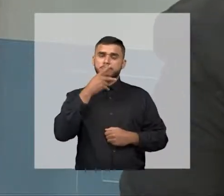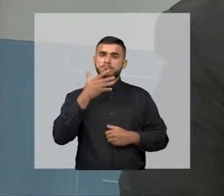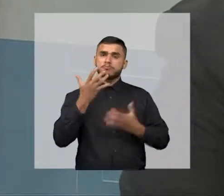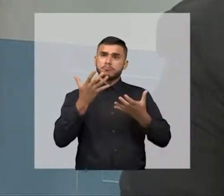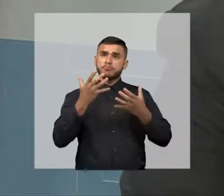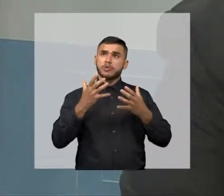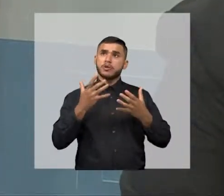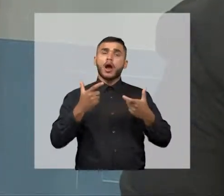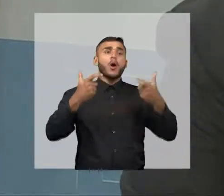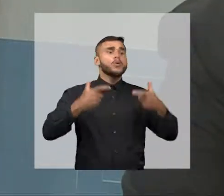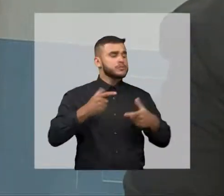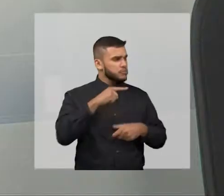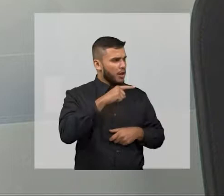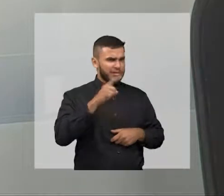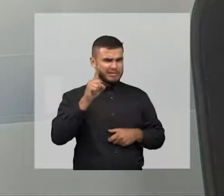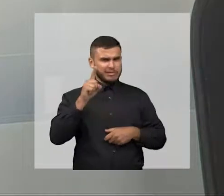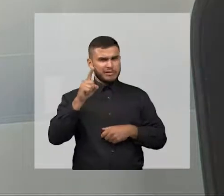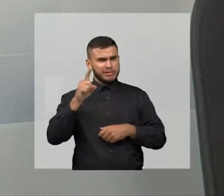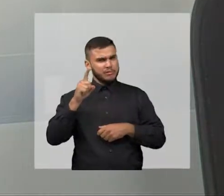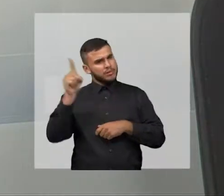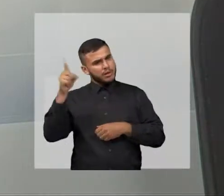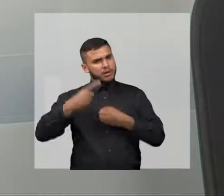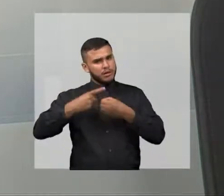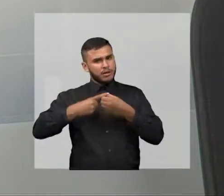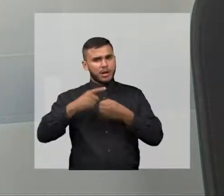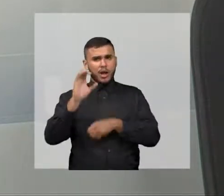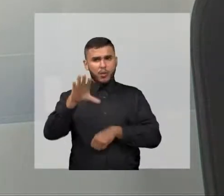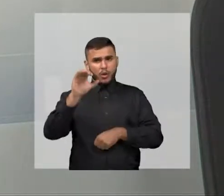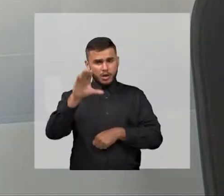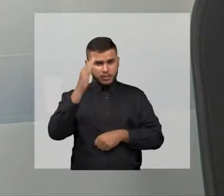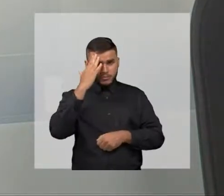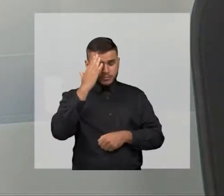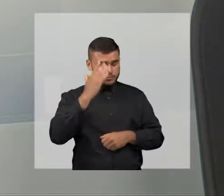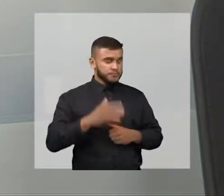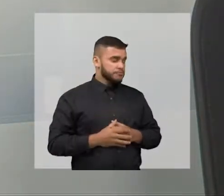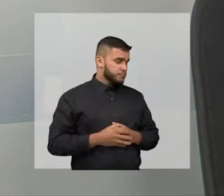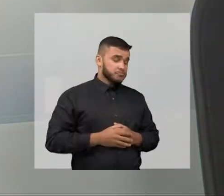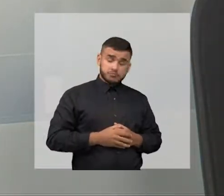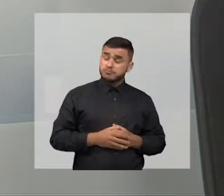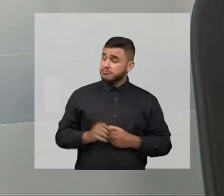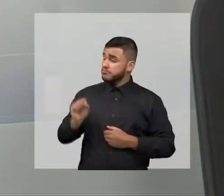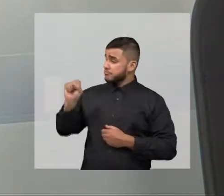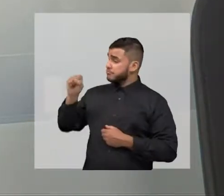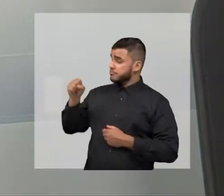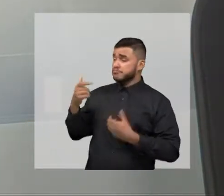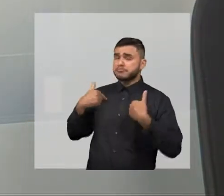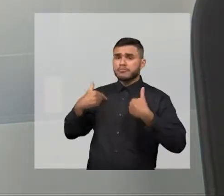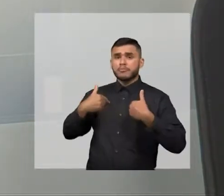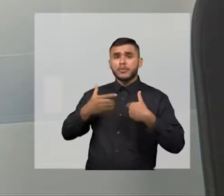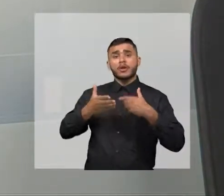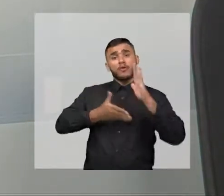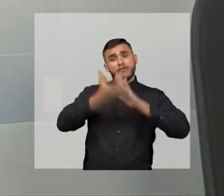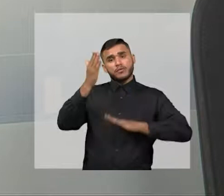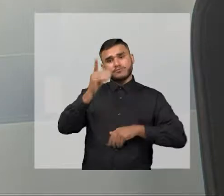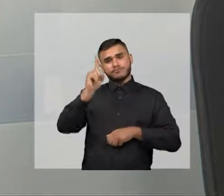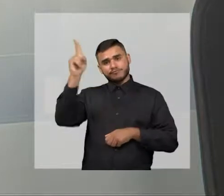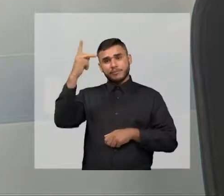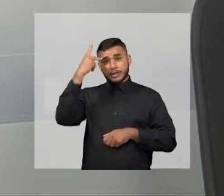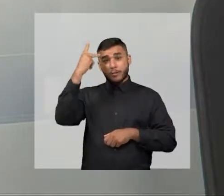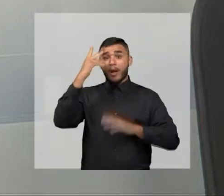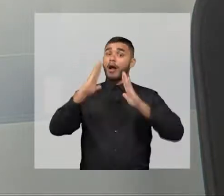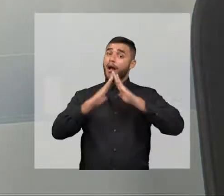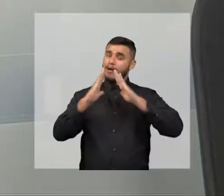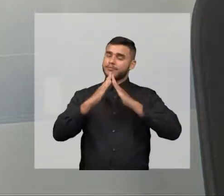exercer em Caucaia. É isso ou estou errado? Isso. Quando eu estive fora, né, do Ceará durante 22 anos, morei em São